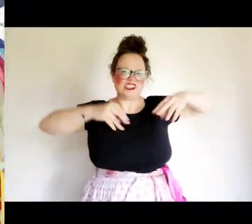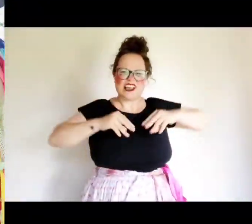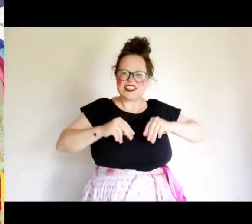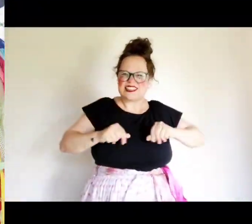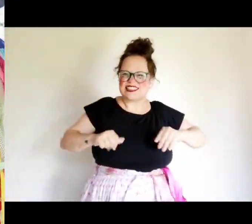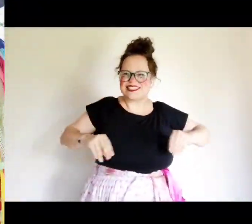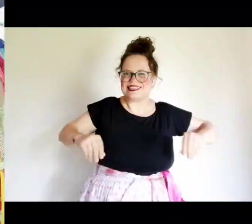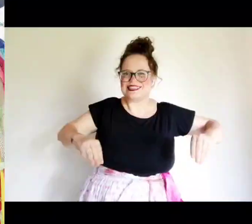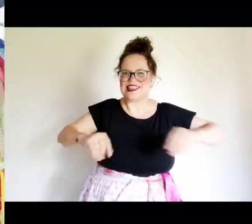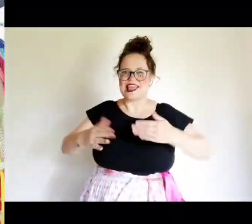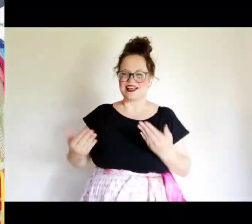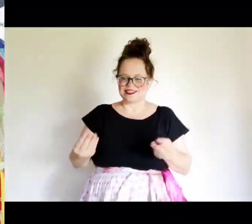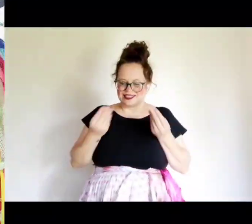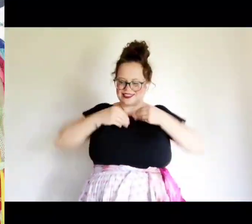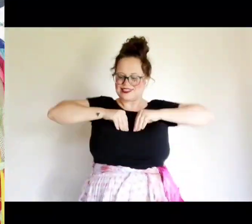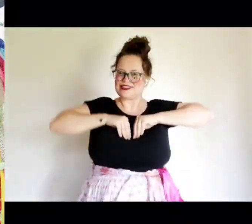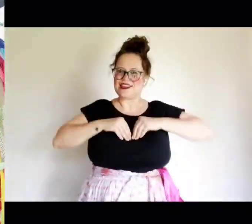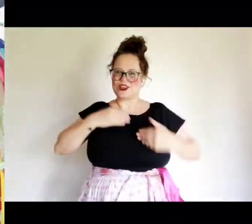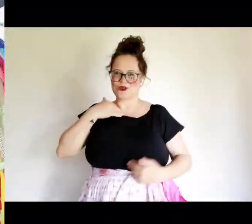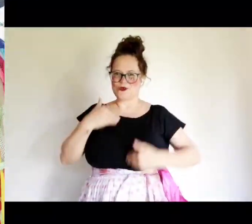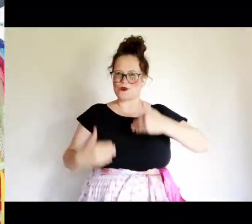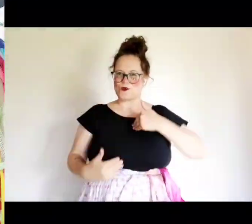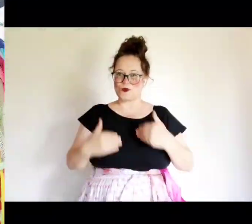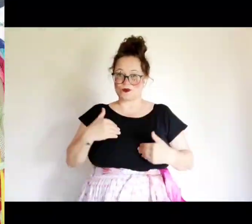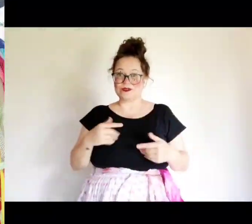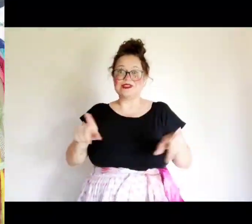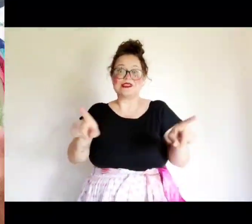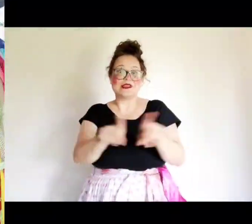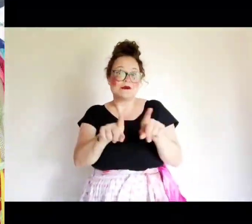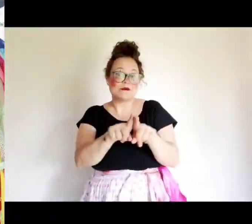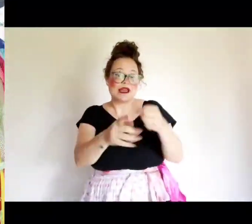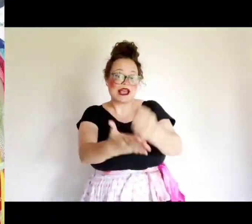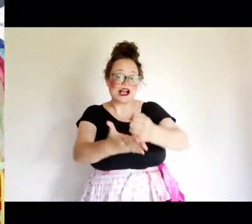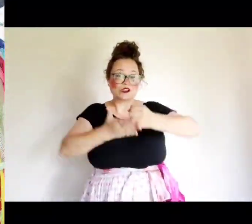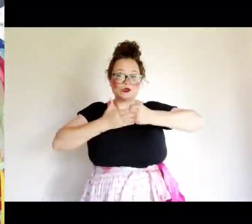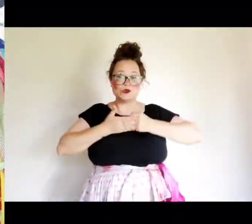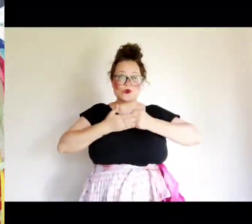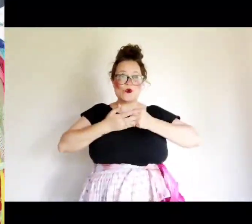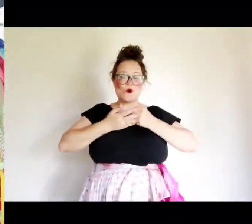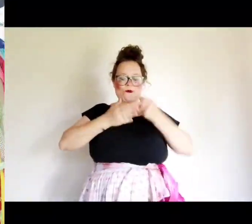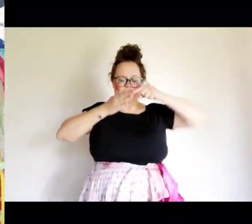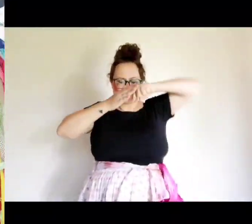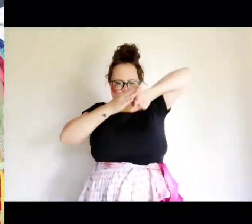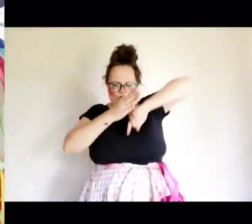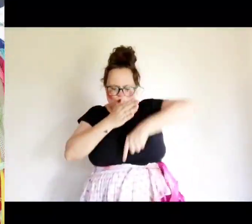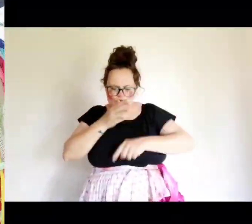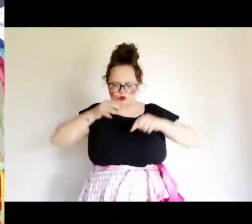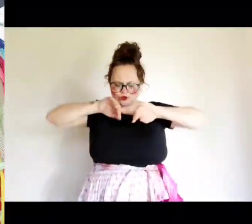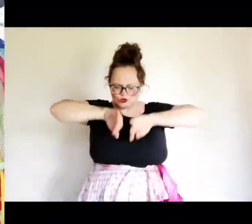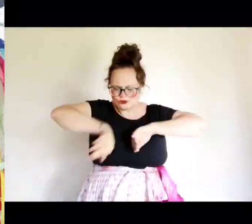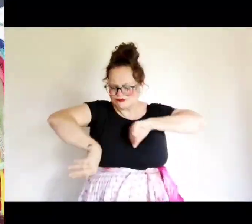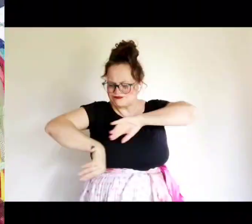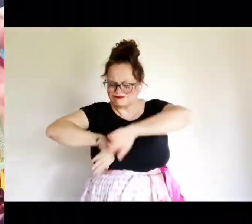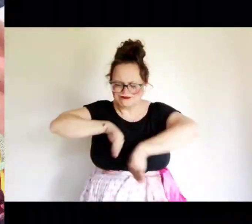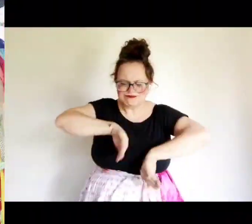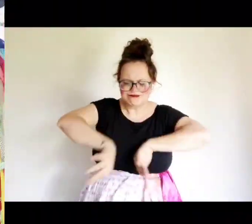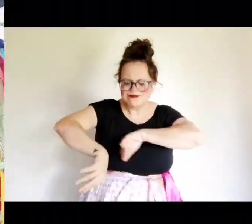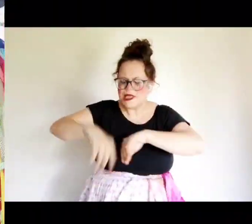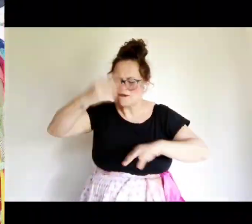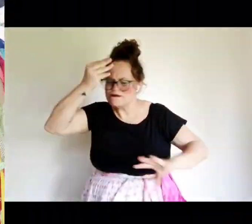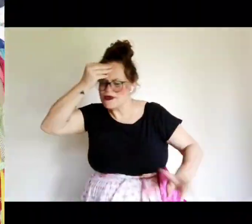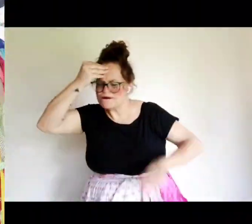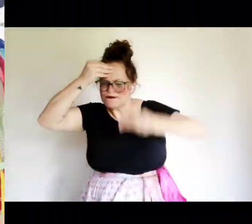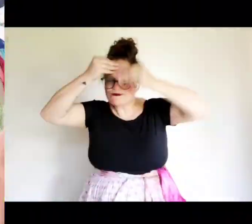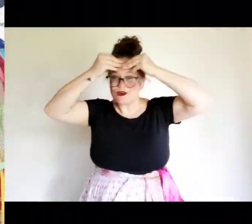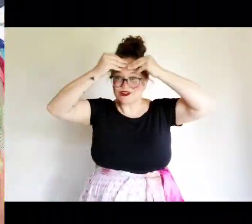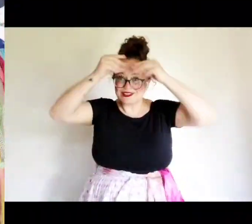no meu corpo. Também ajudou eu mergulhar dentro das minhas memórias com a Emília. Depois